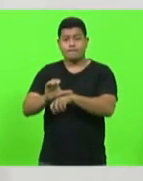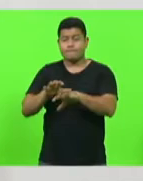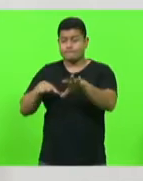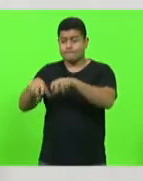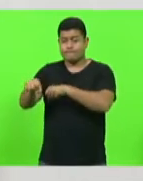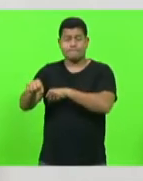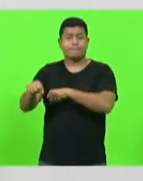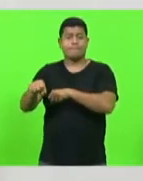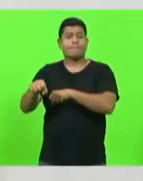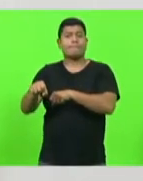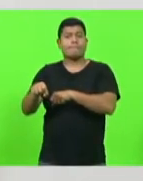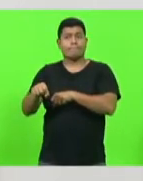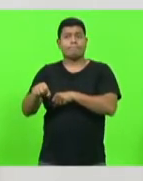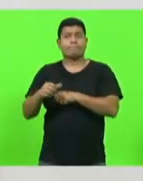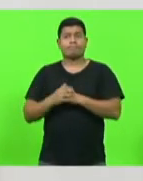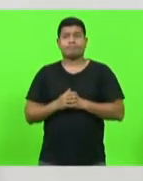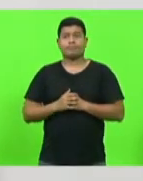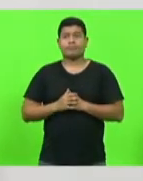formação.